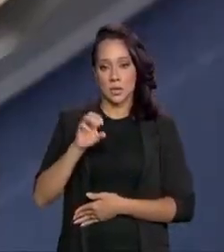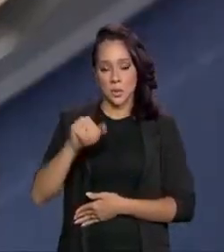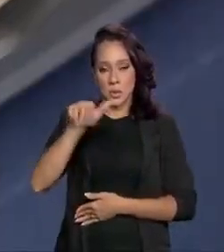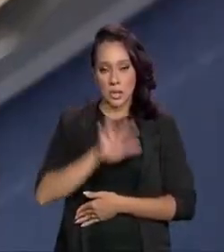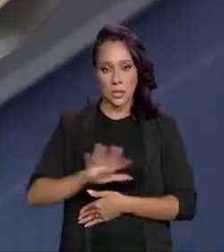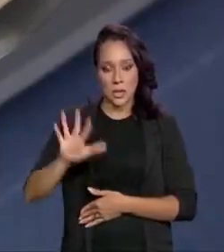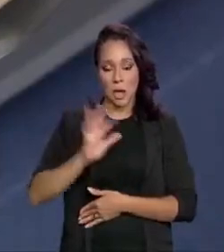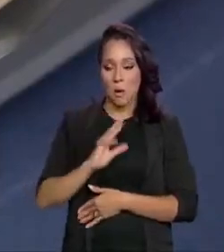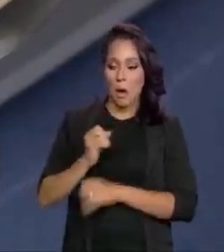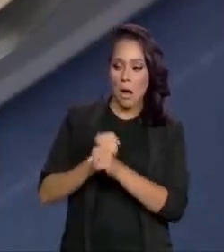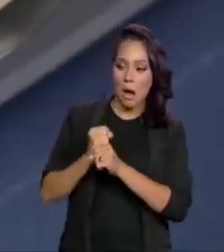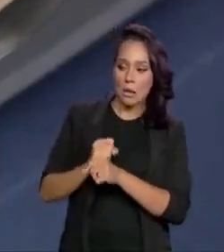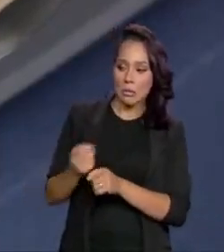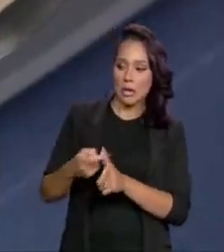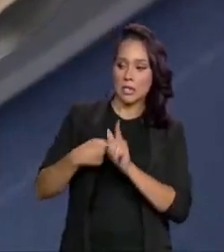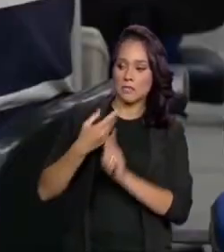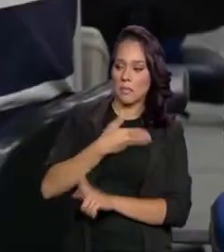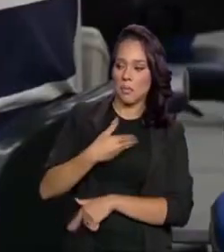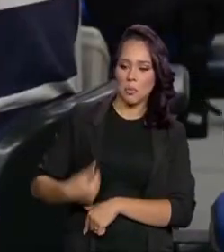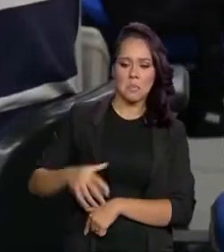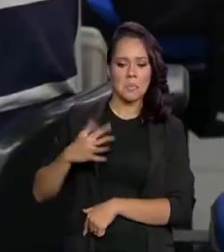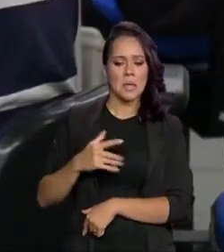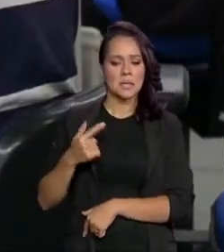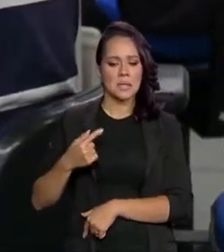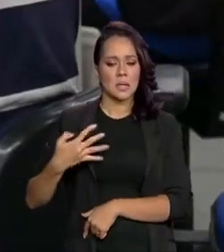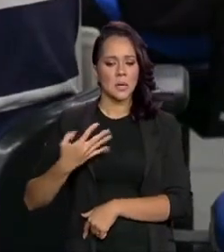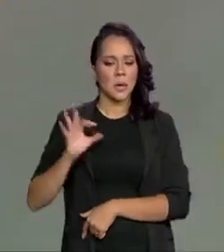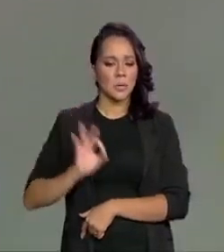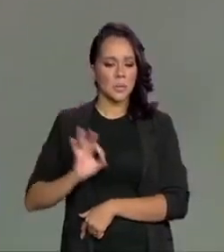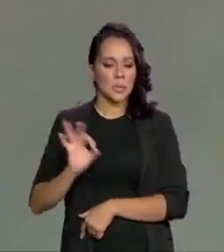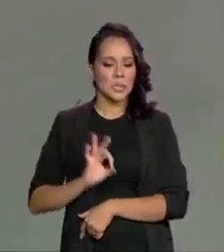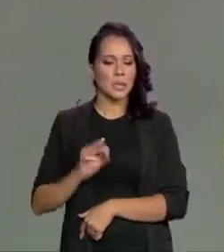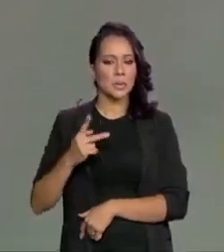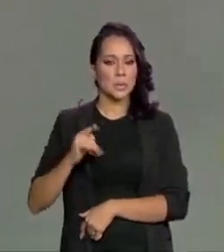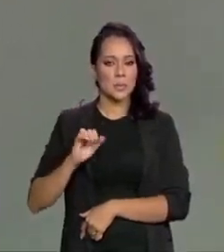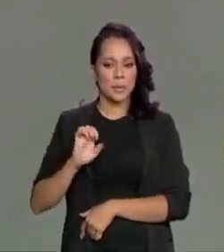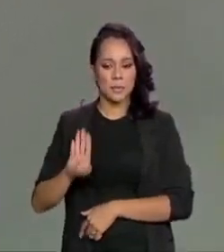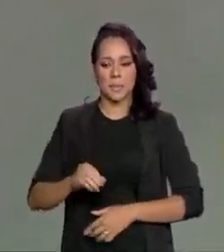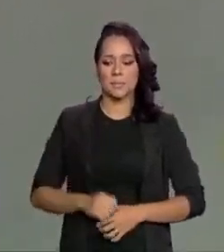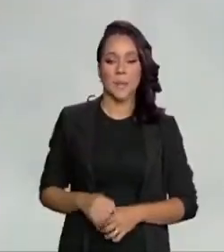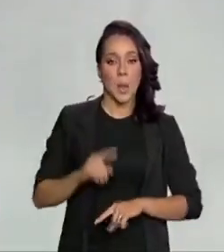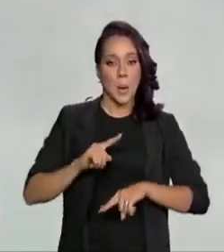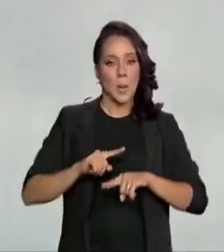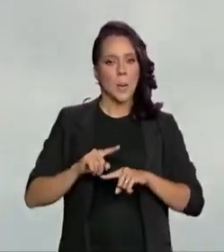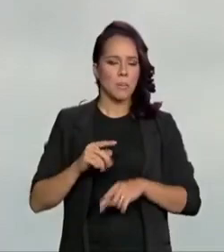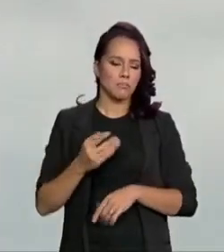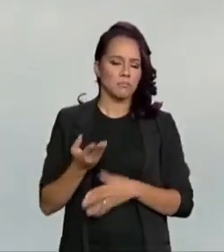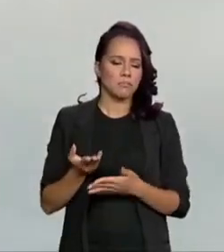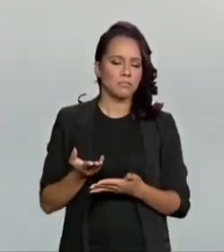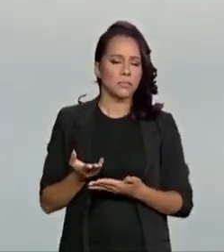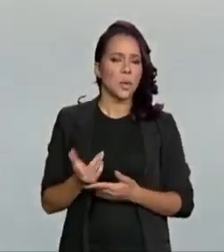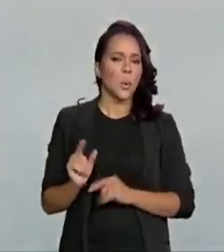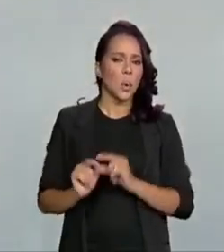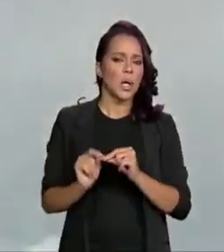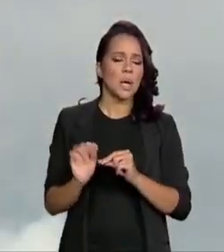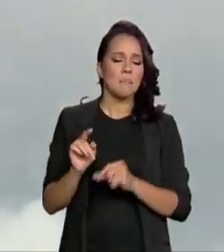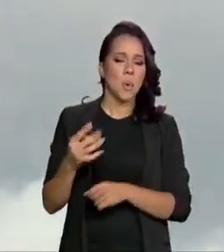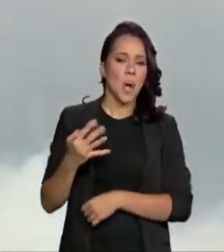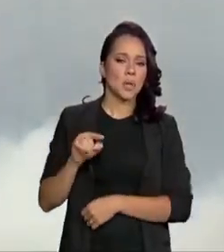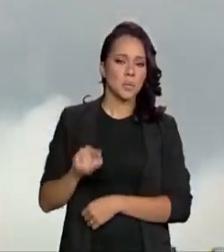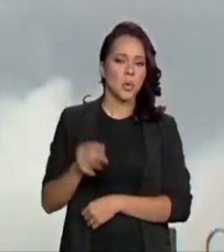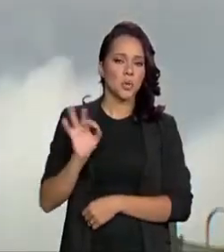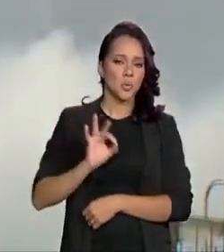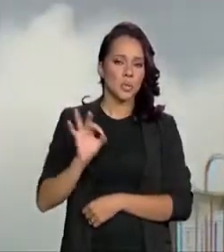ano com a dívida pública custando 74% do PIB, o Produto Interno Bruto, ou seja, 4